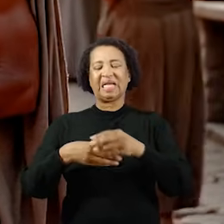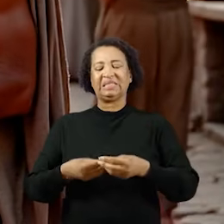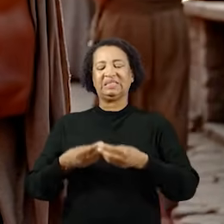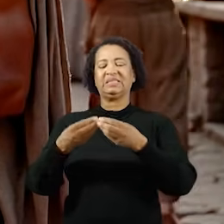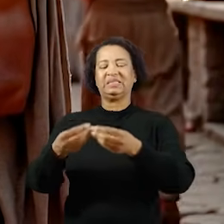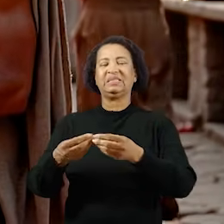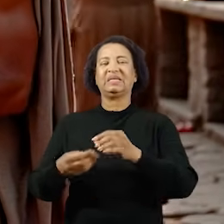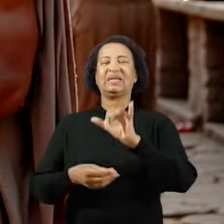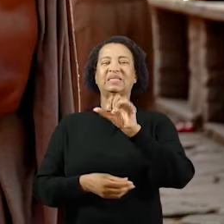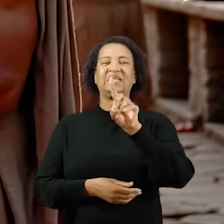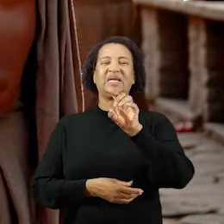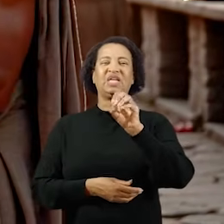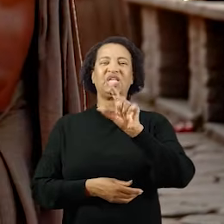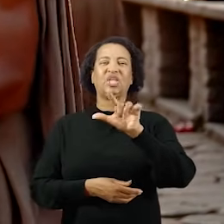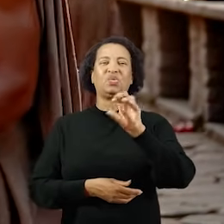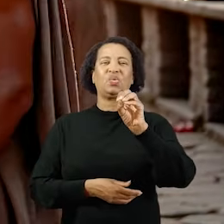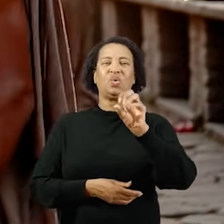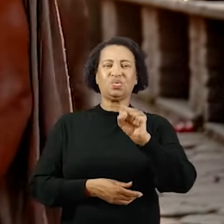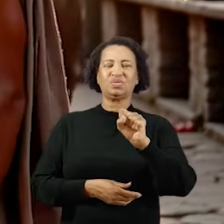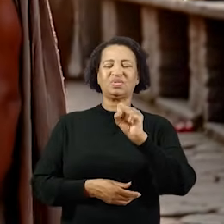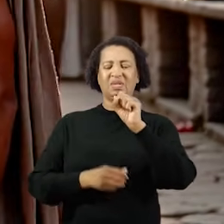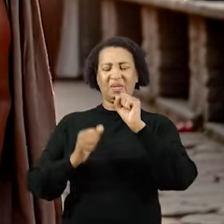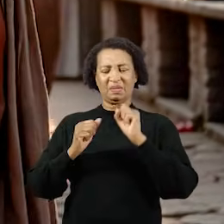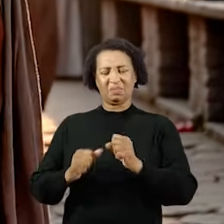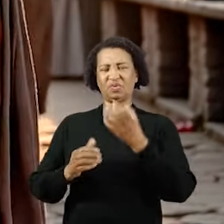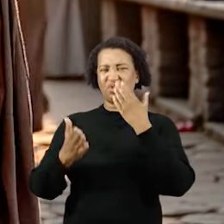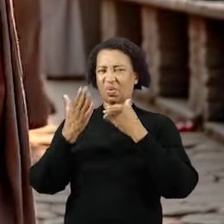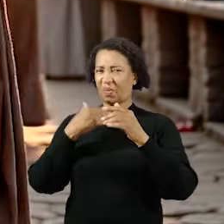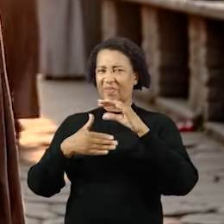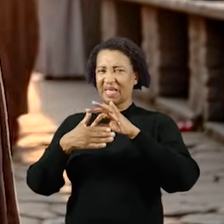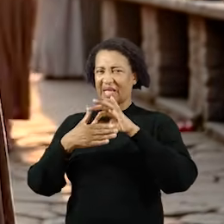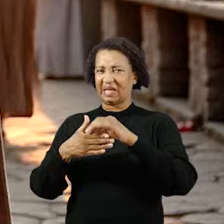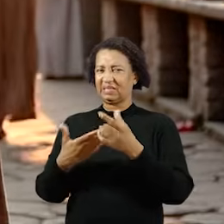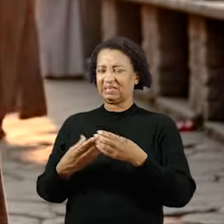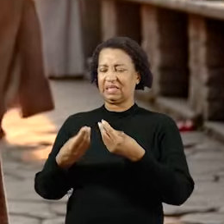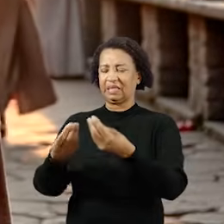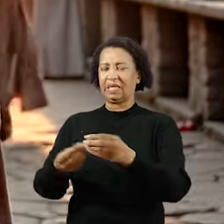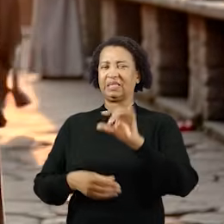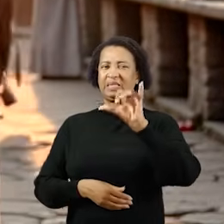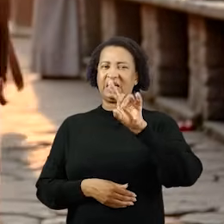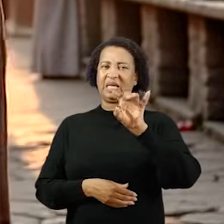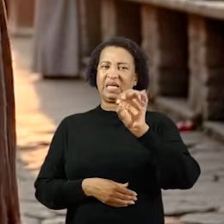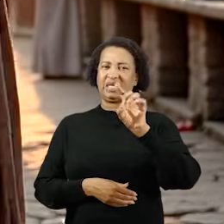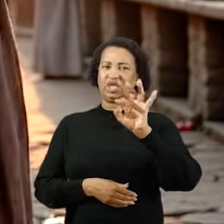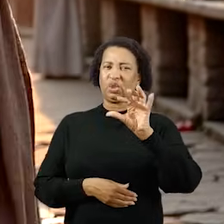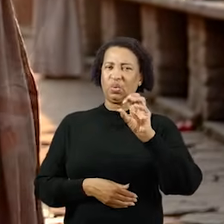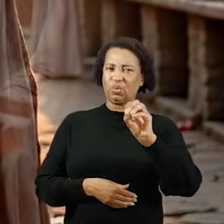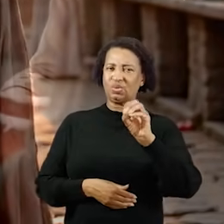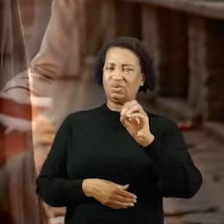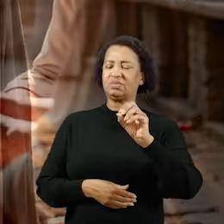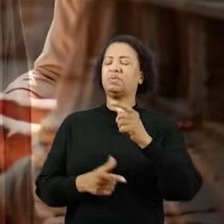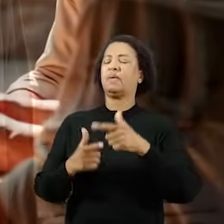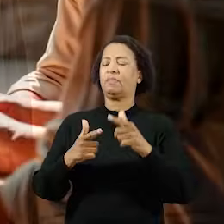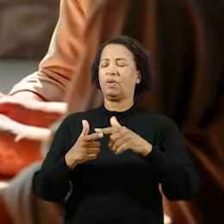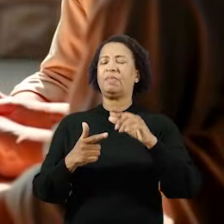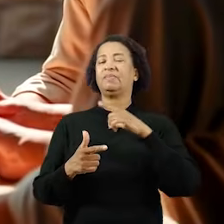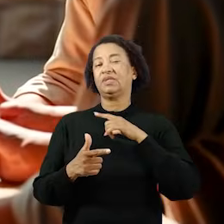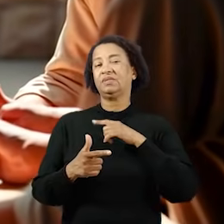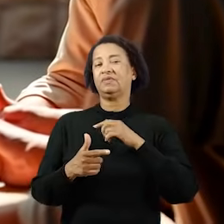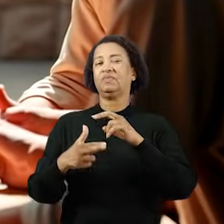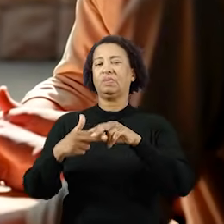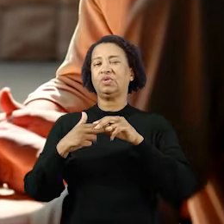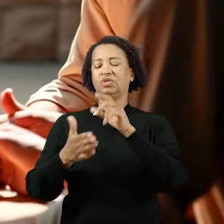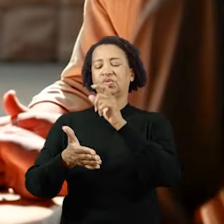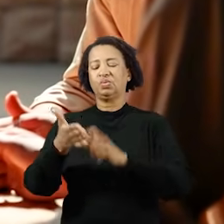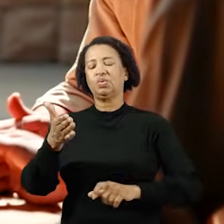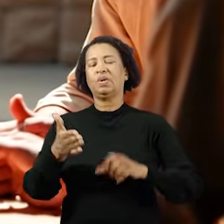ídolos. Será que eles podiam comer carne dedicada a ídolos ou não? Eles tiveram problemas com isso. Por isso, nos capítulos